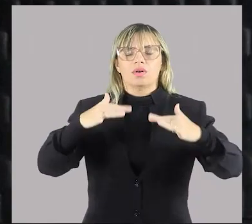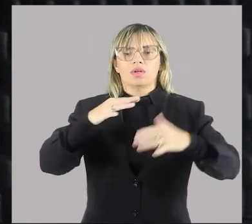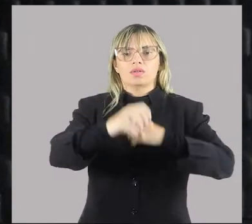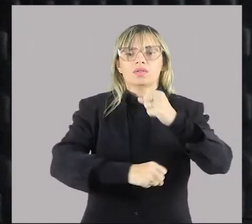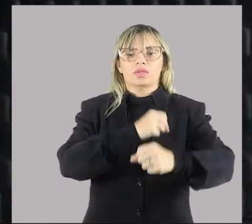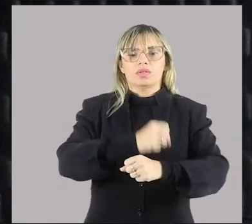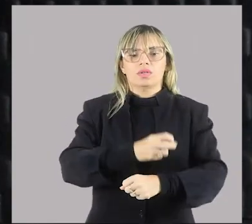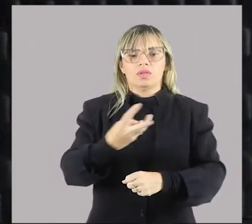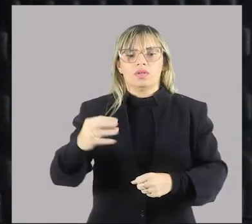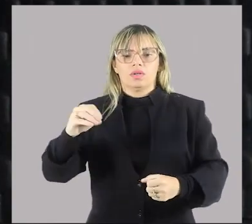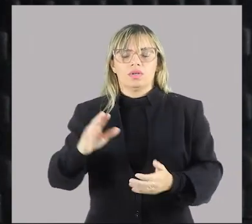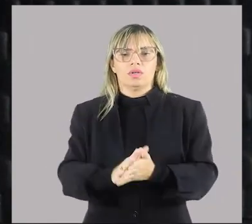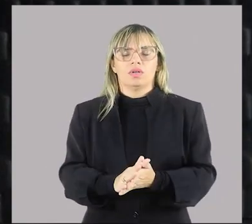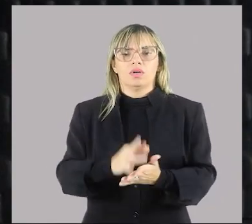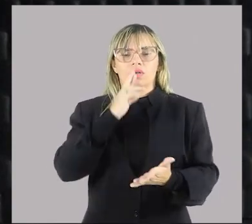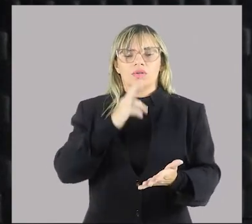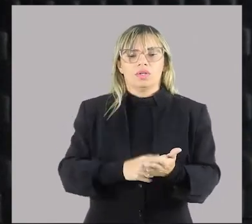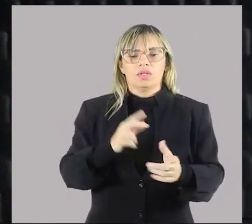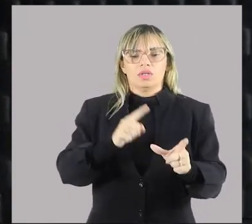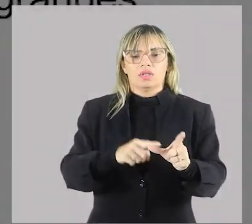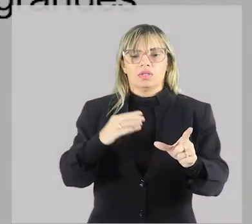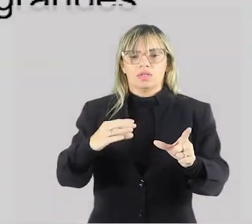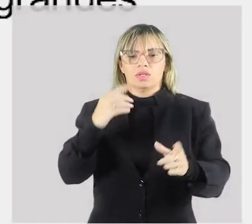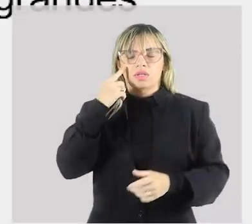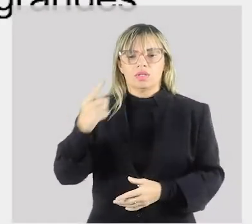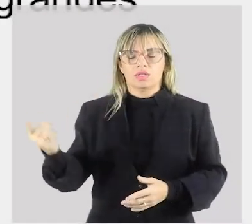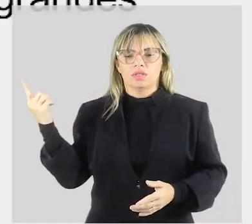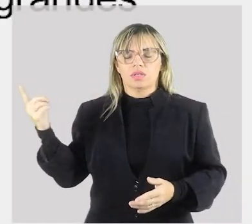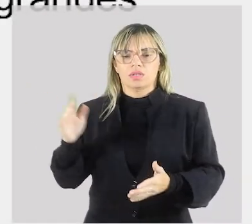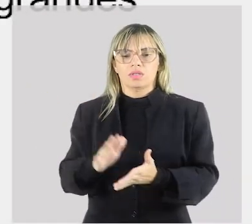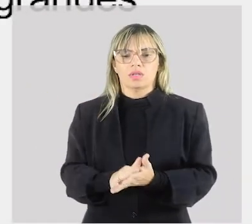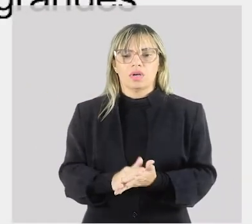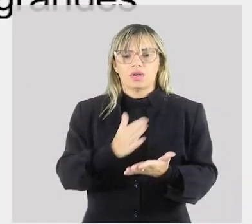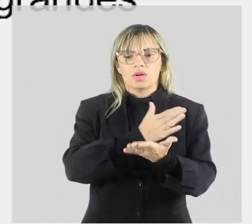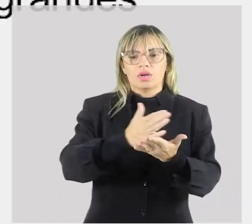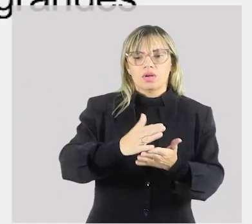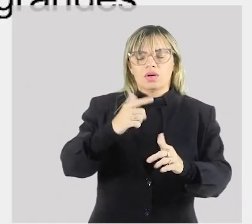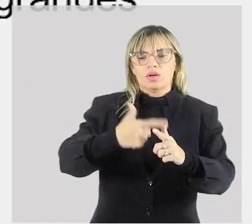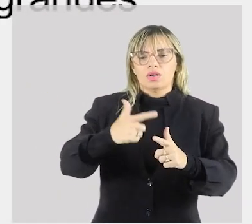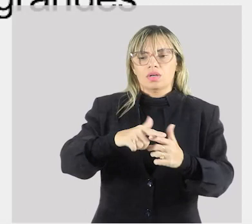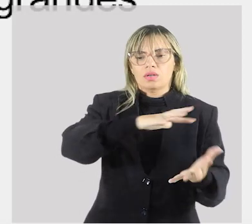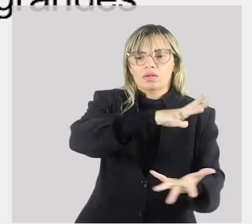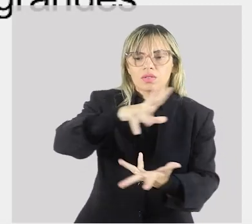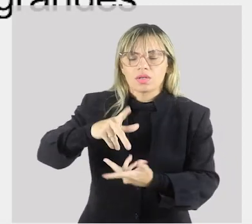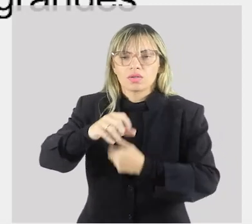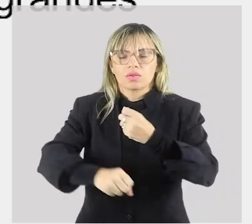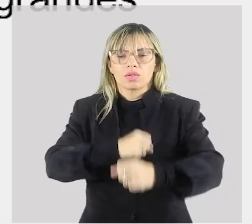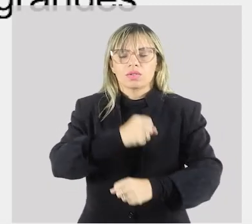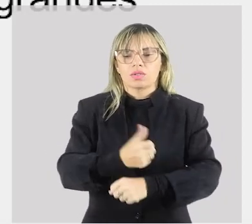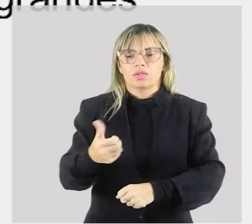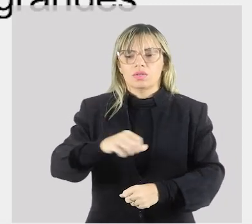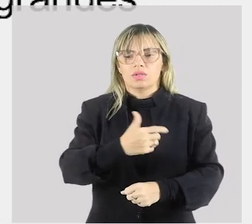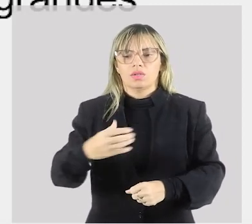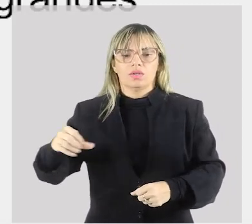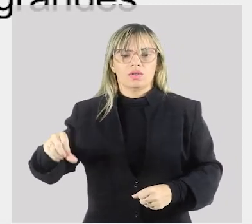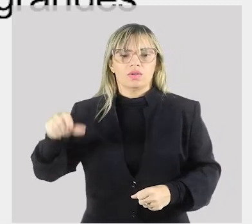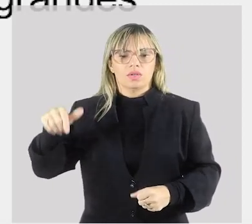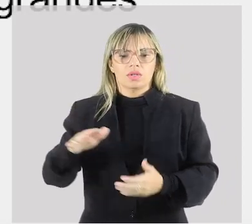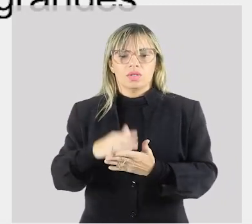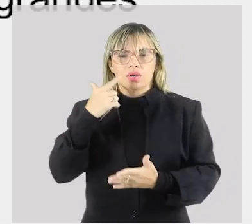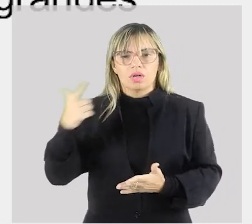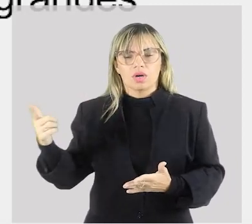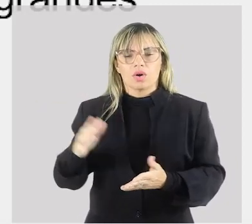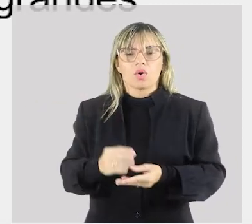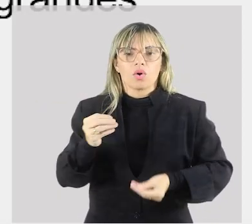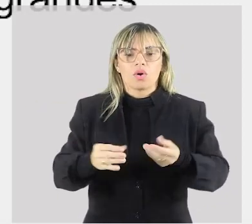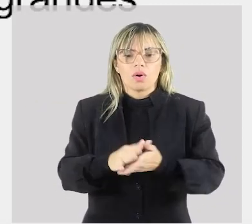C. Outra questão. Ao defragrar-se a crise mundial de 29, a situação da economia